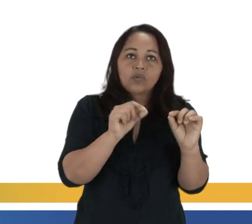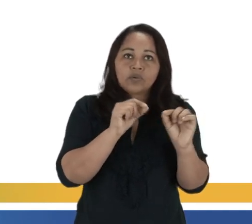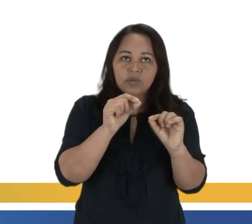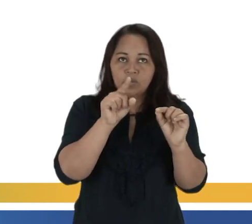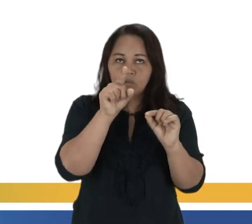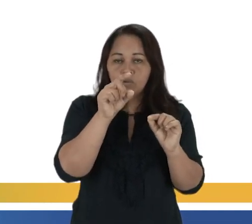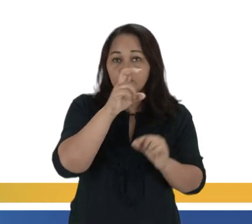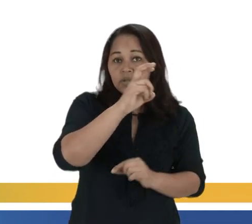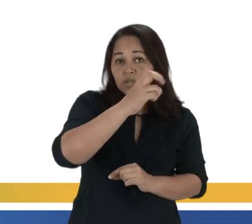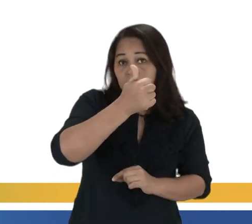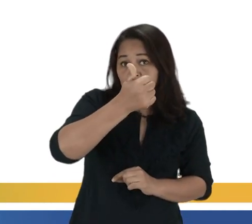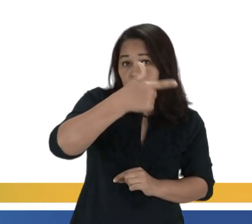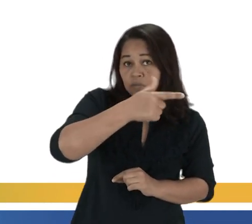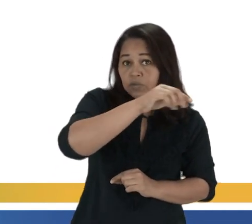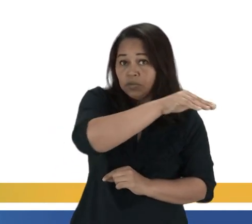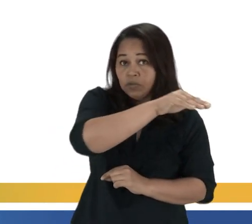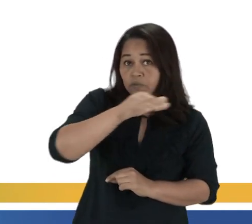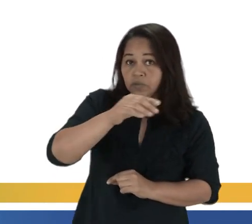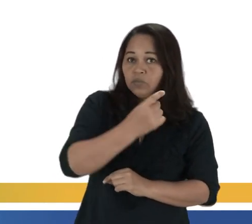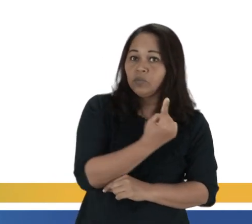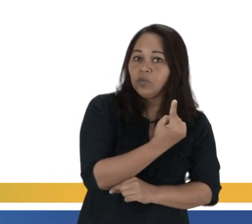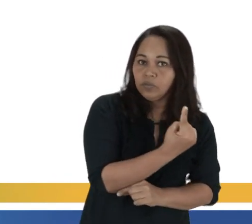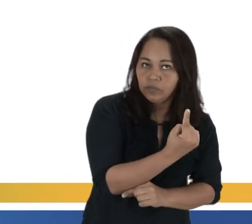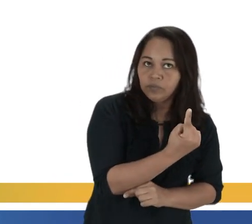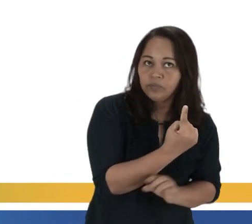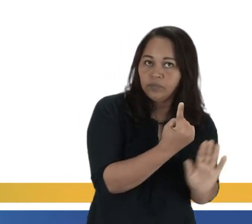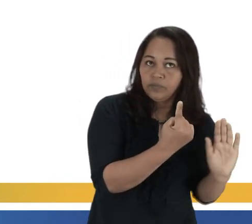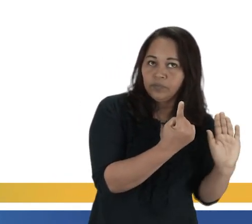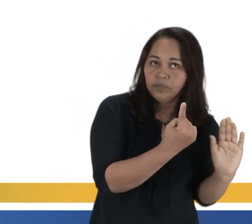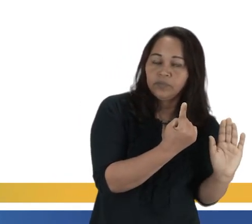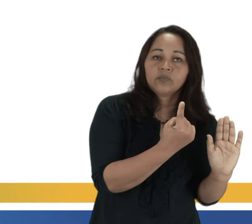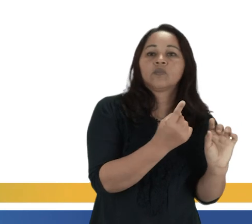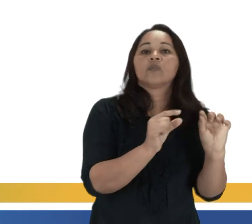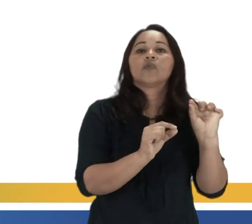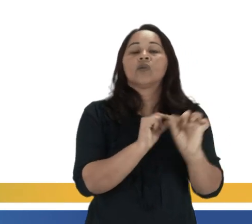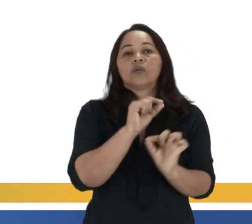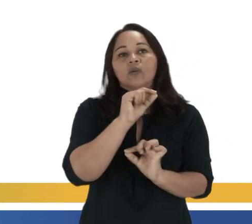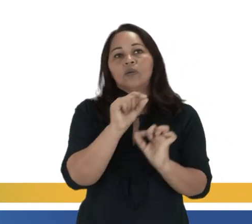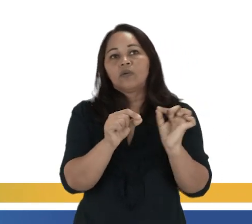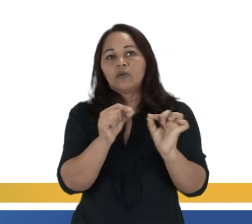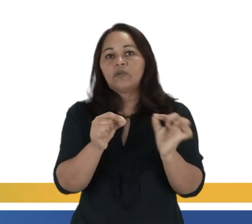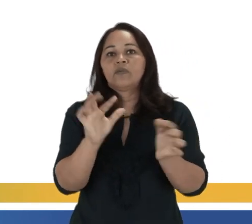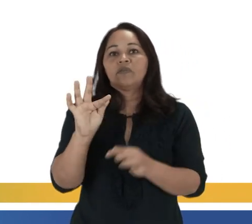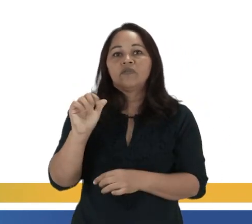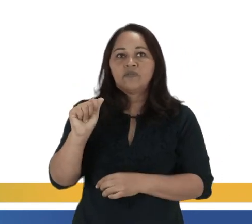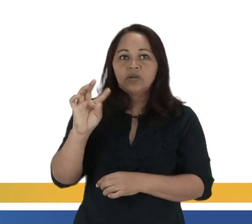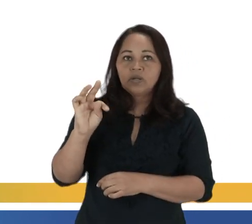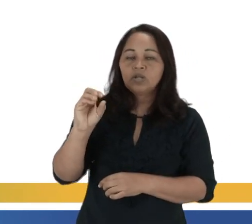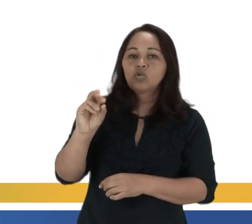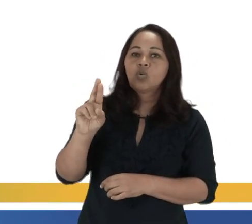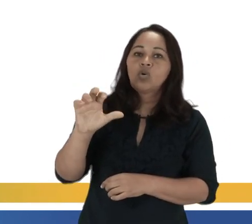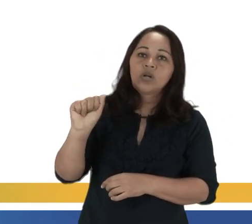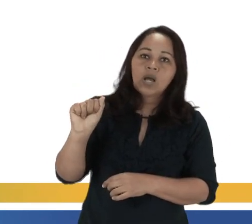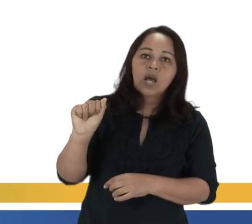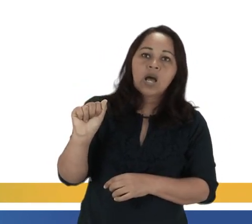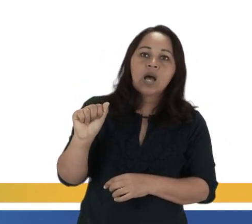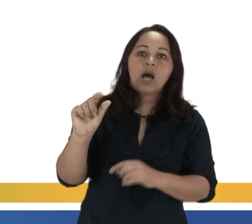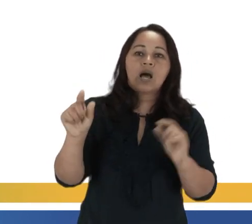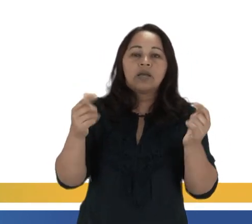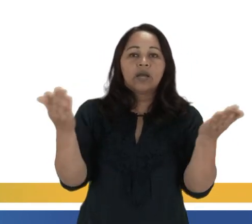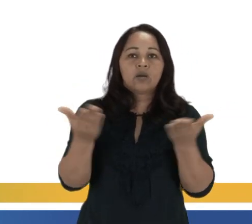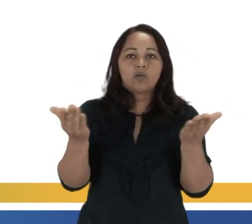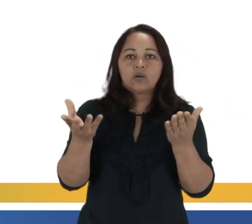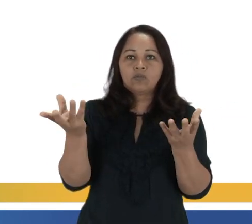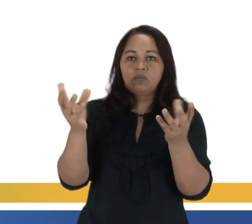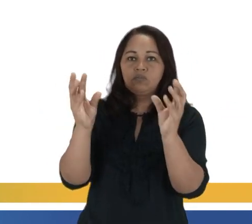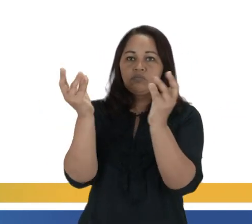aqui nós temos uma equação exponencial, tá bom? Então, eu fatorei 512, igualei as bases, né?